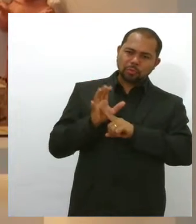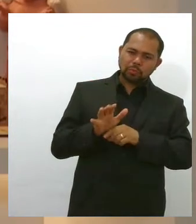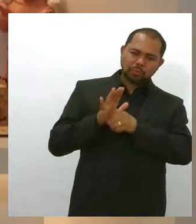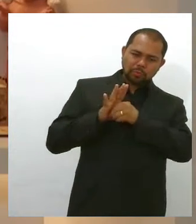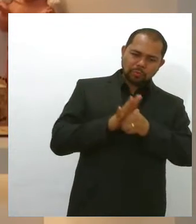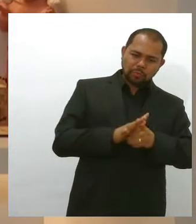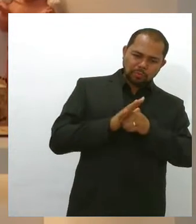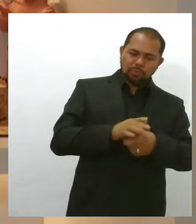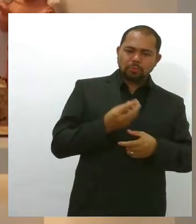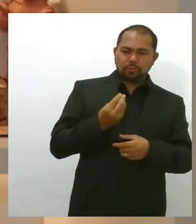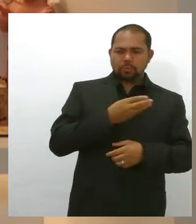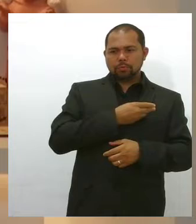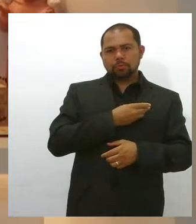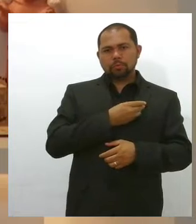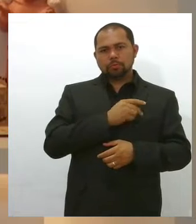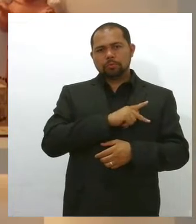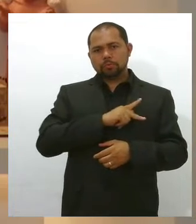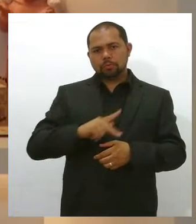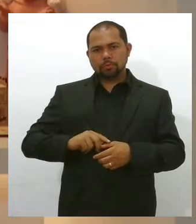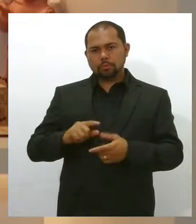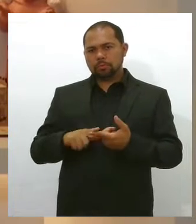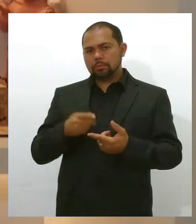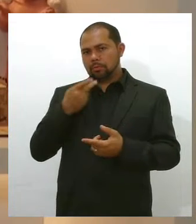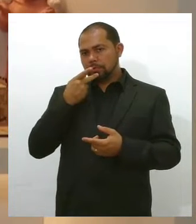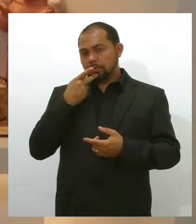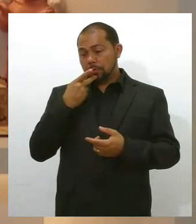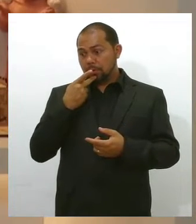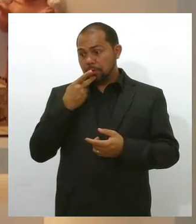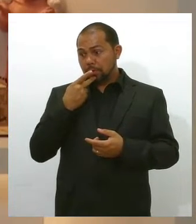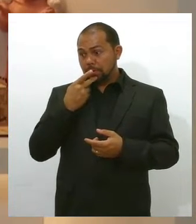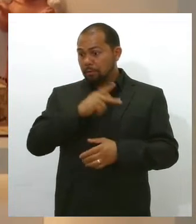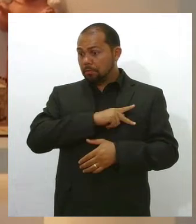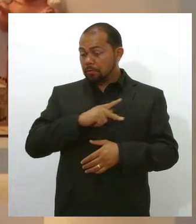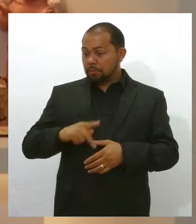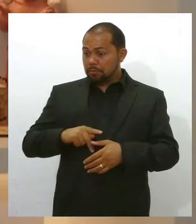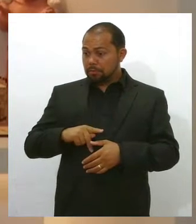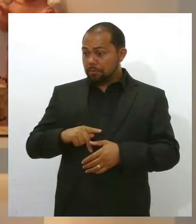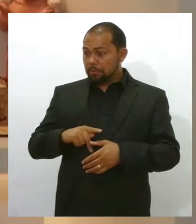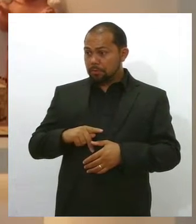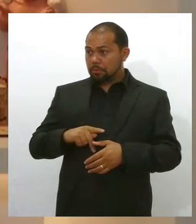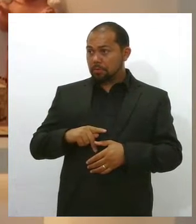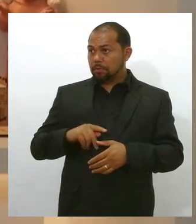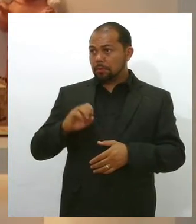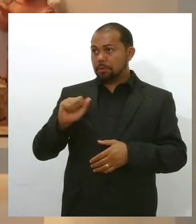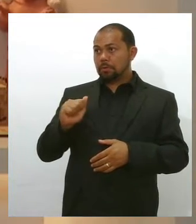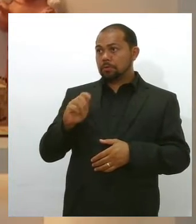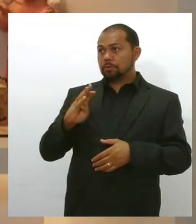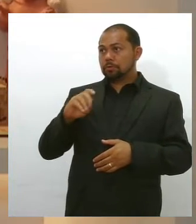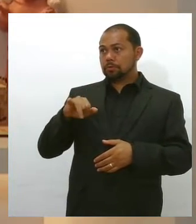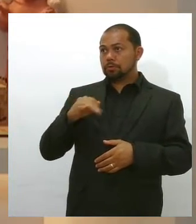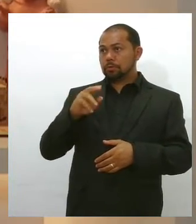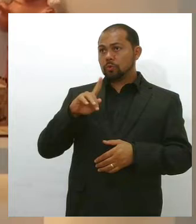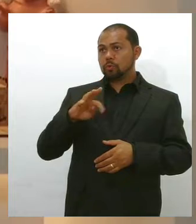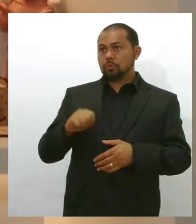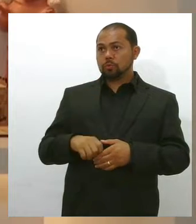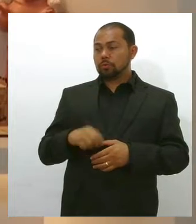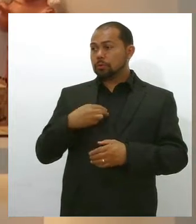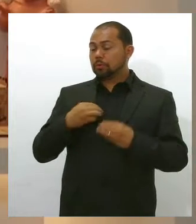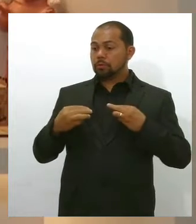que eu digo até absolutista é porque o presidente da república por exemplo no 6 ministros do Supremo Tribunal Federal